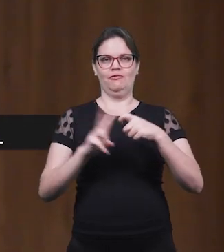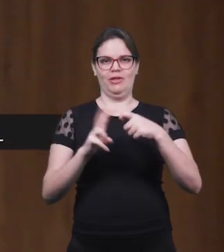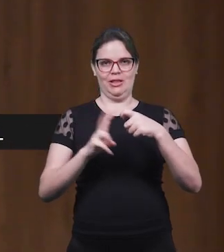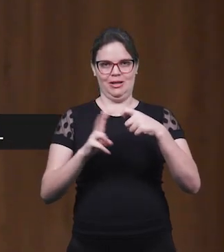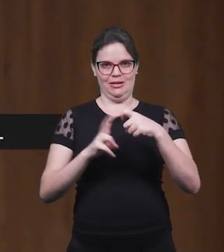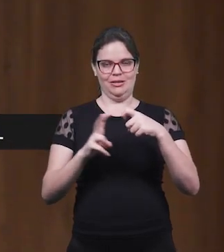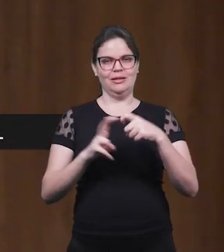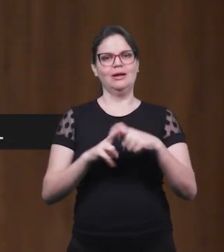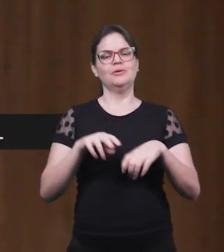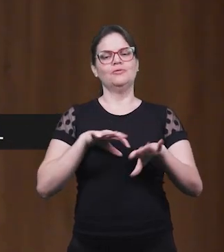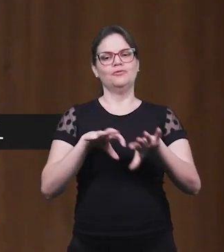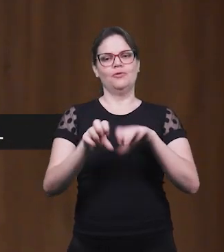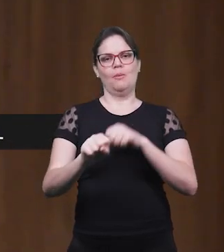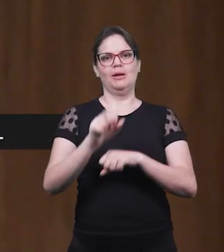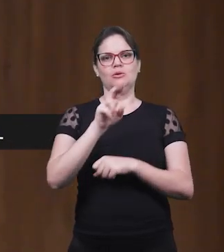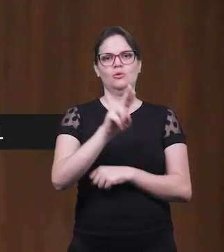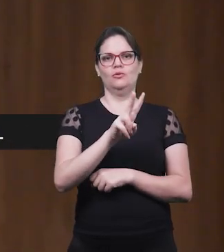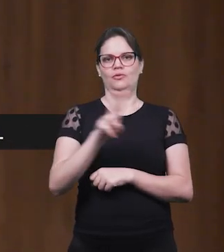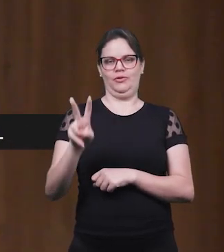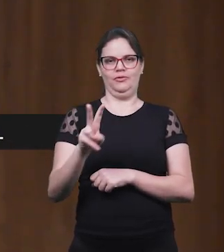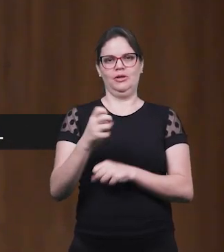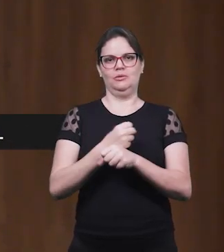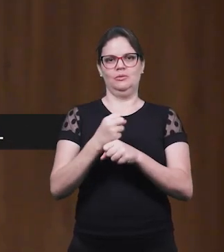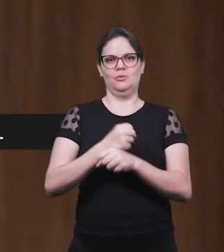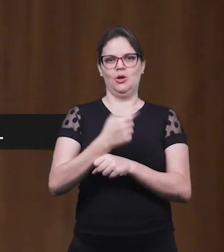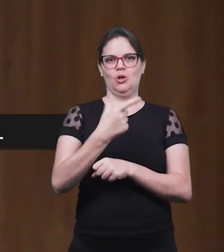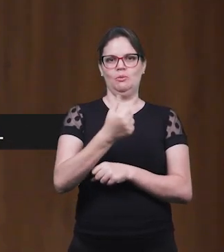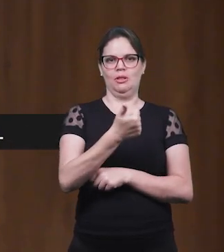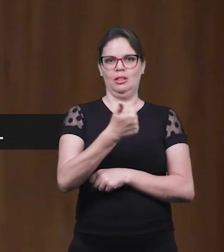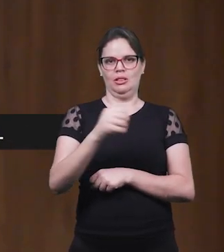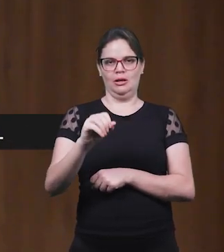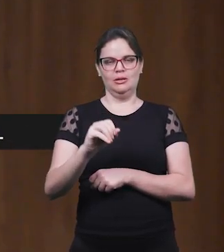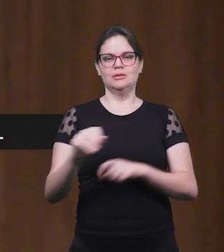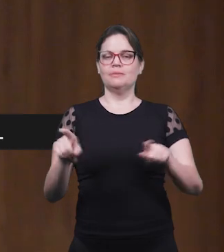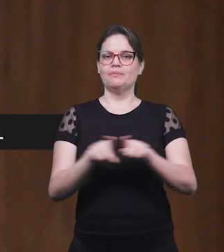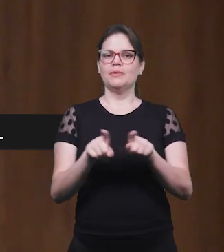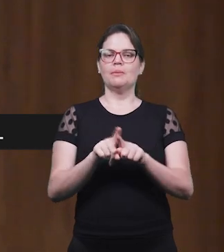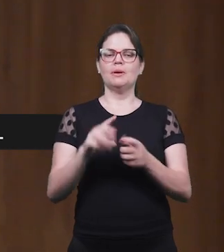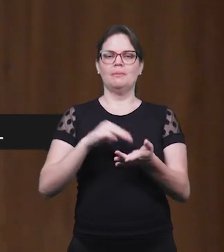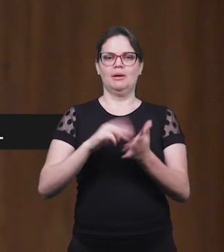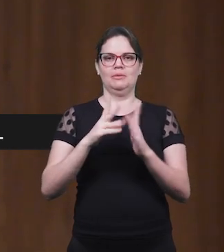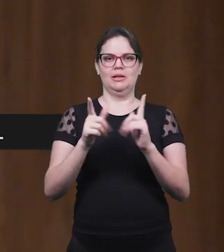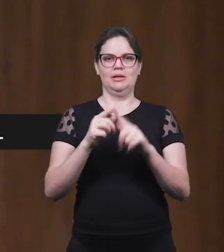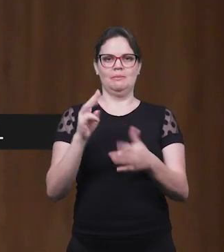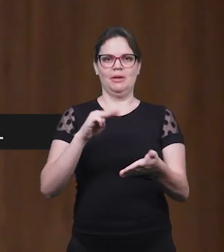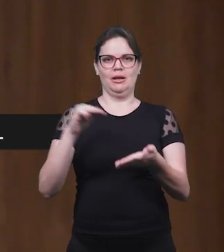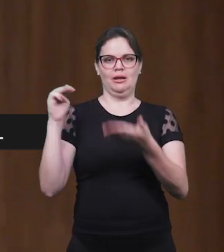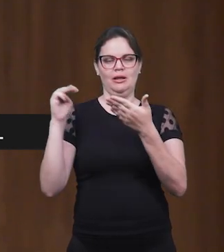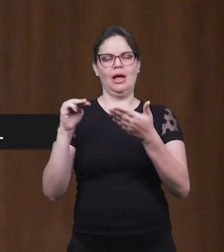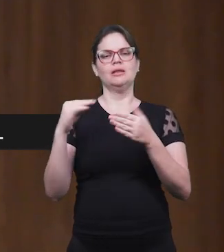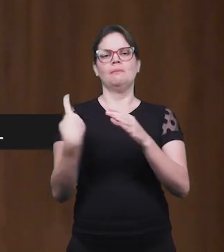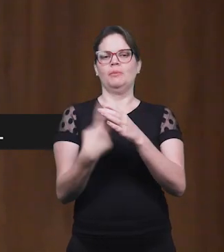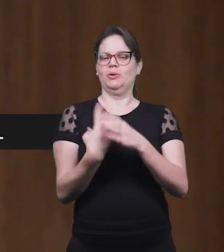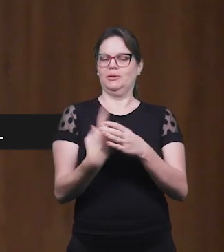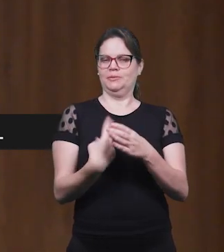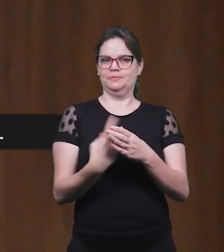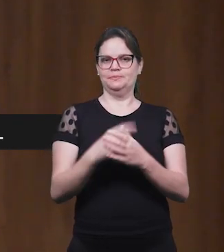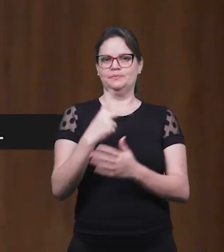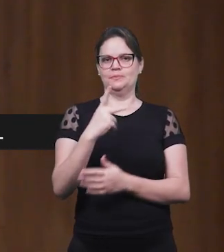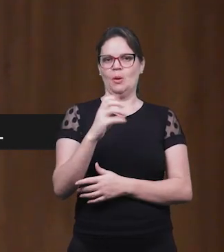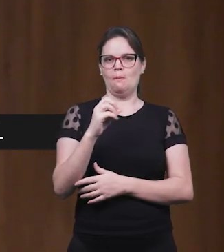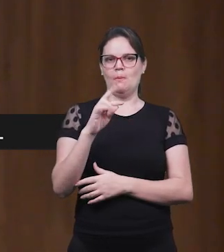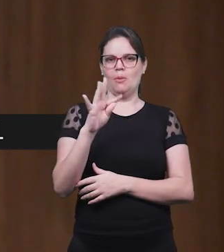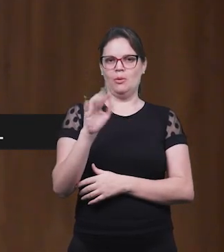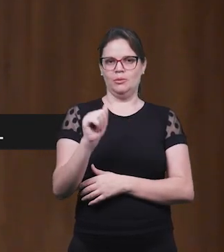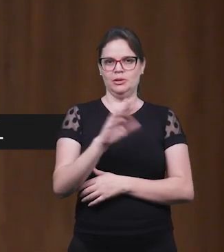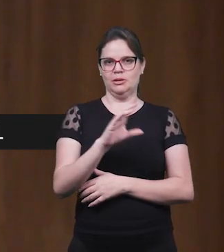Biasucci, formado na UVV desde 2010, também membro da Igreja Maranata lá de Morada do Sol, na área da